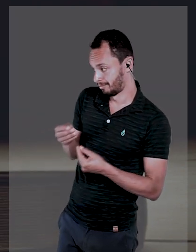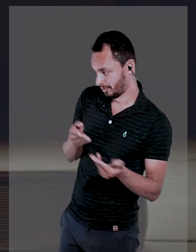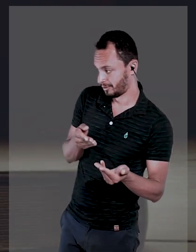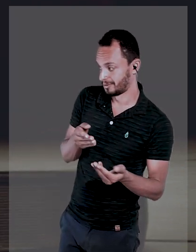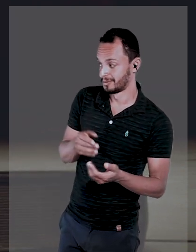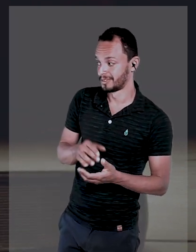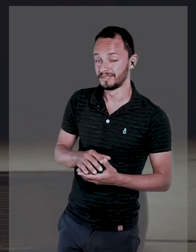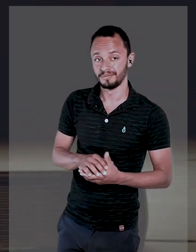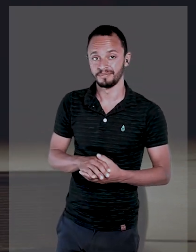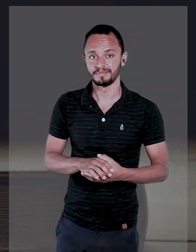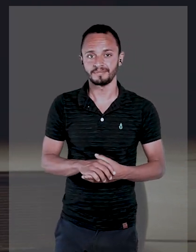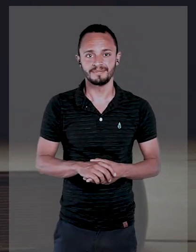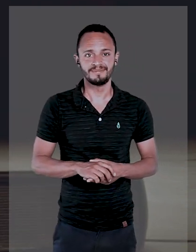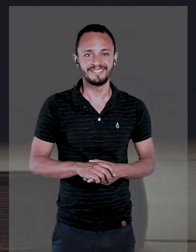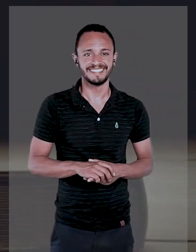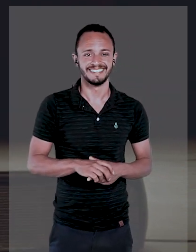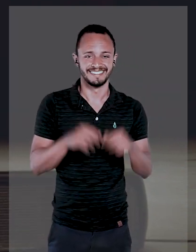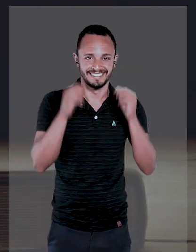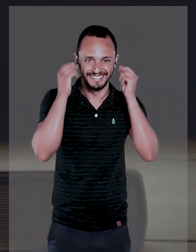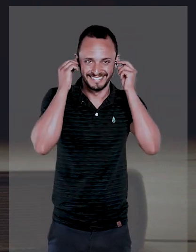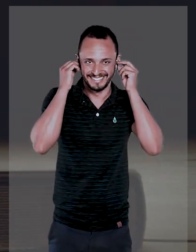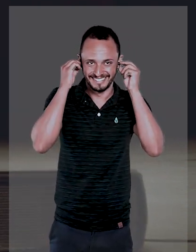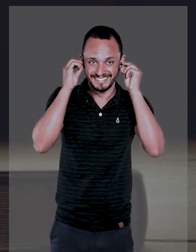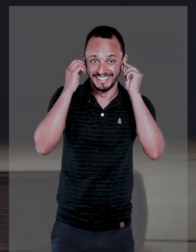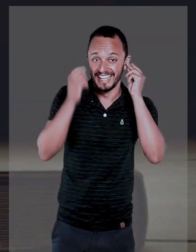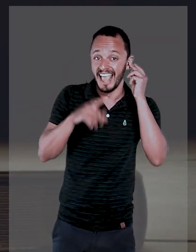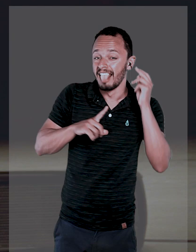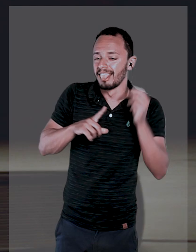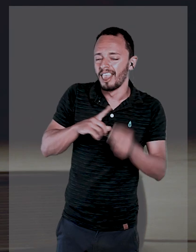Oi, Yara. Yara, pega e leva para ela lá, faz favor.